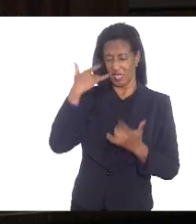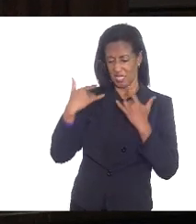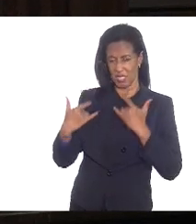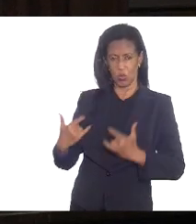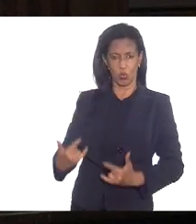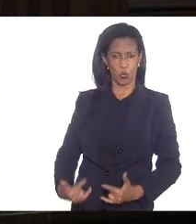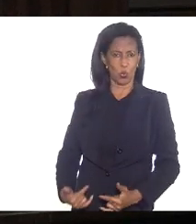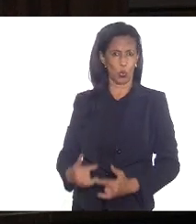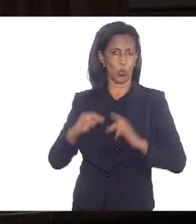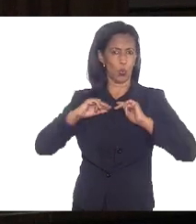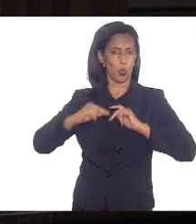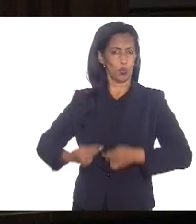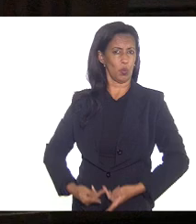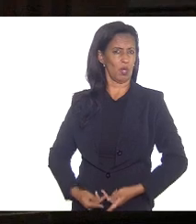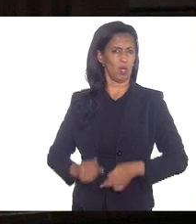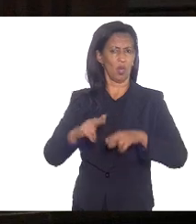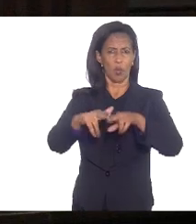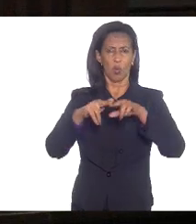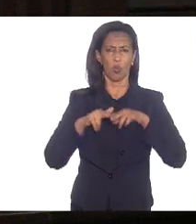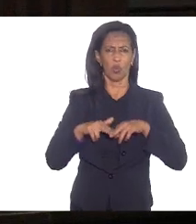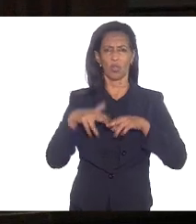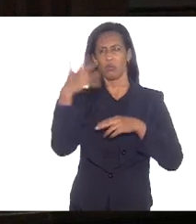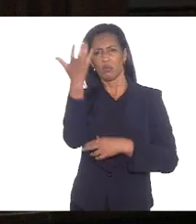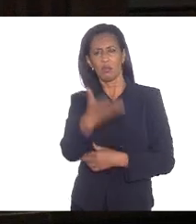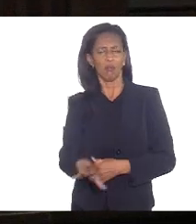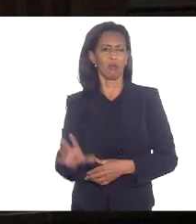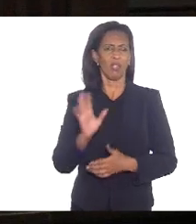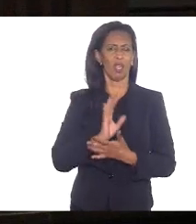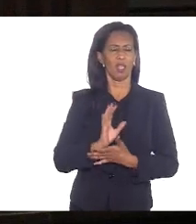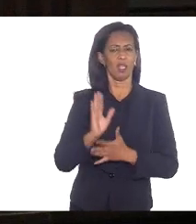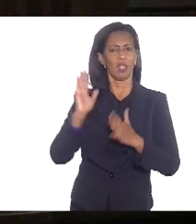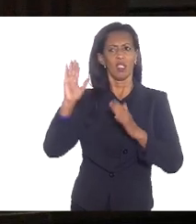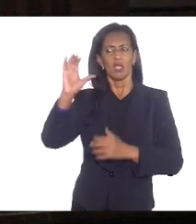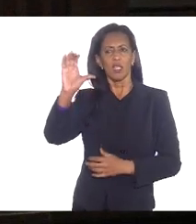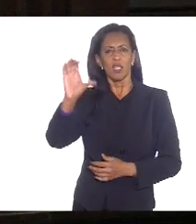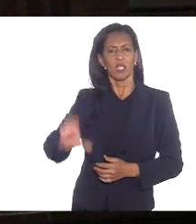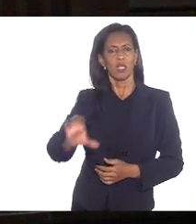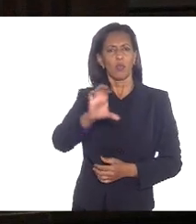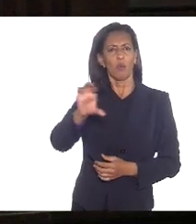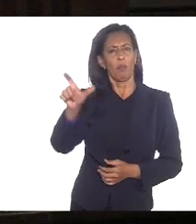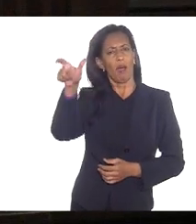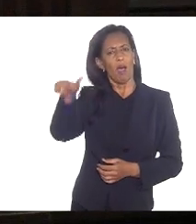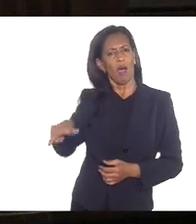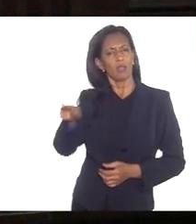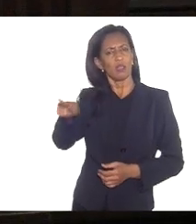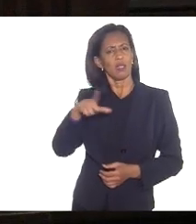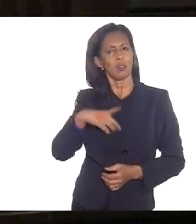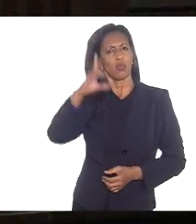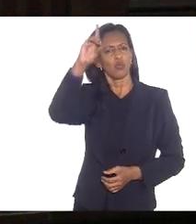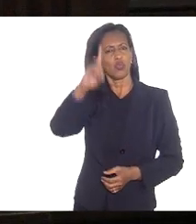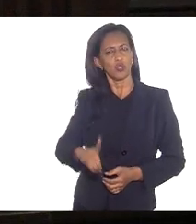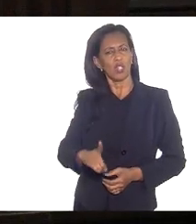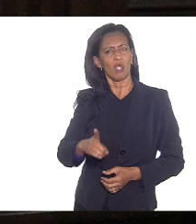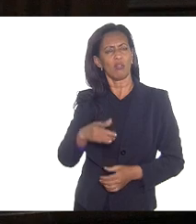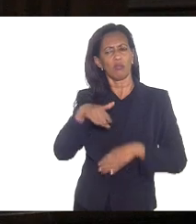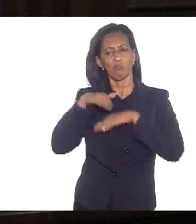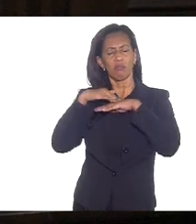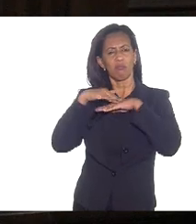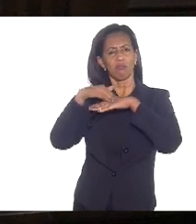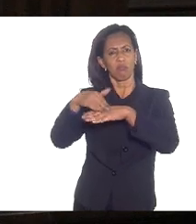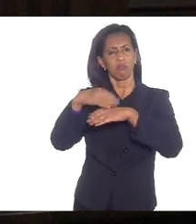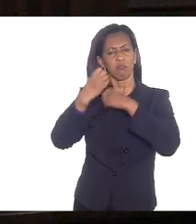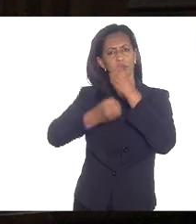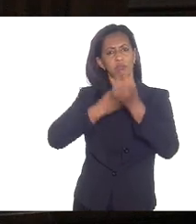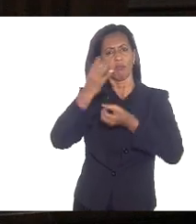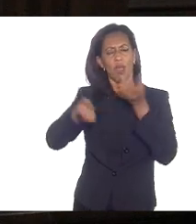Por isso, não querem deixar que o padre sequer tem o direito de comunicar,